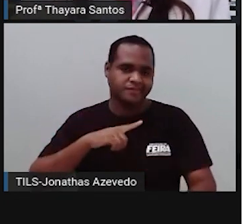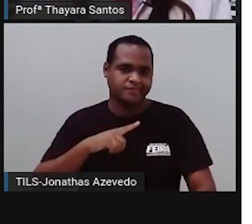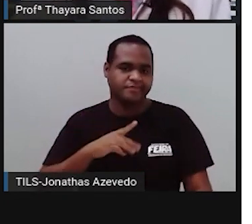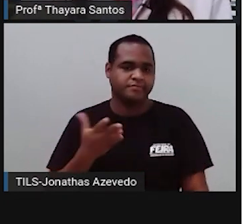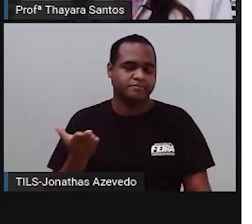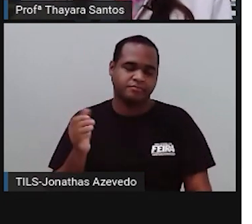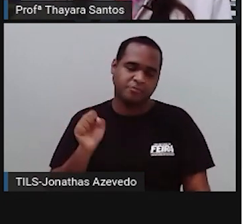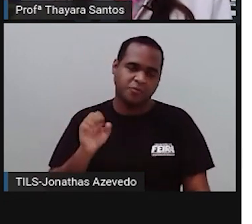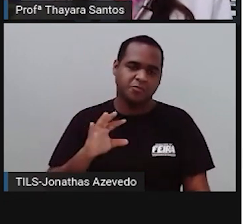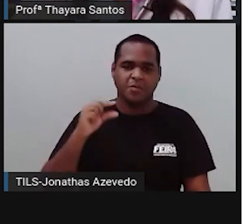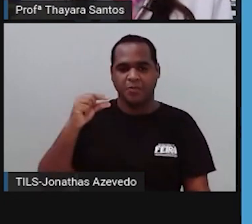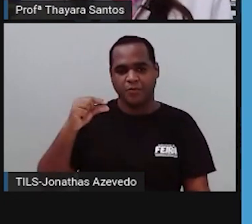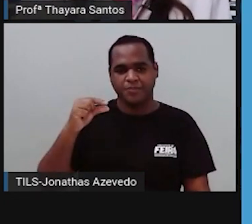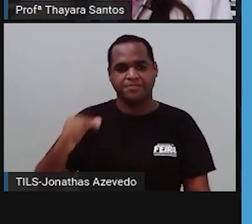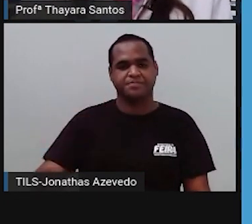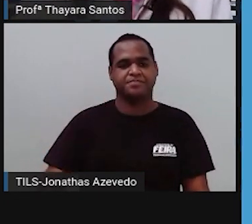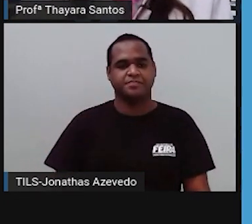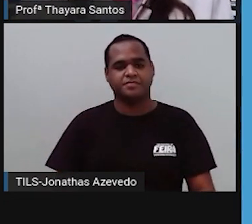indivíduo.